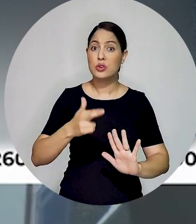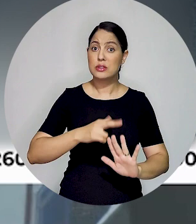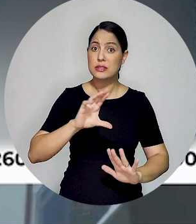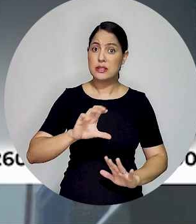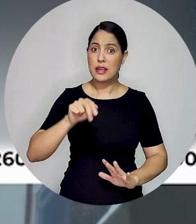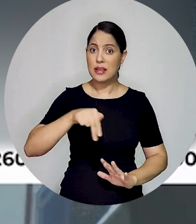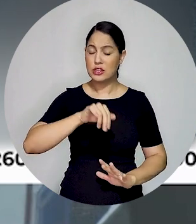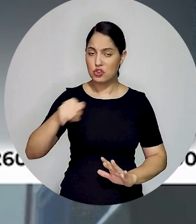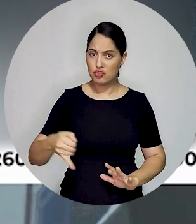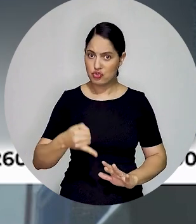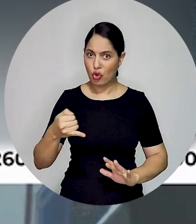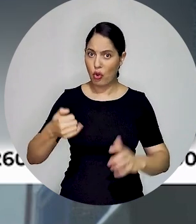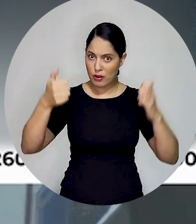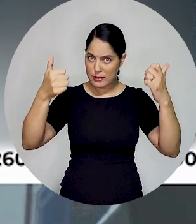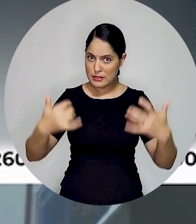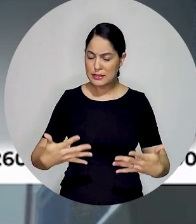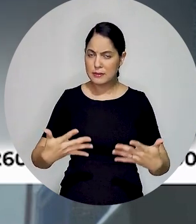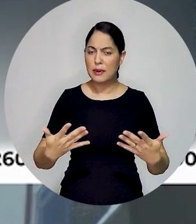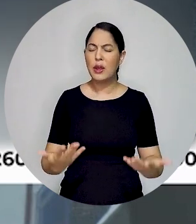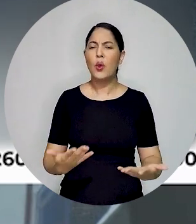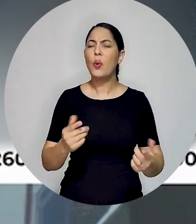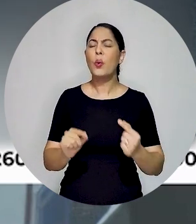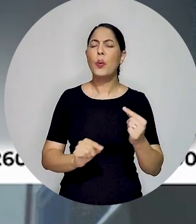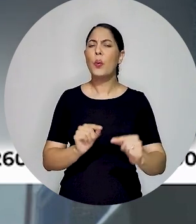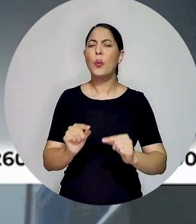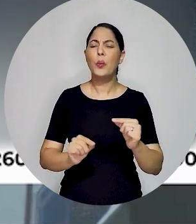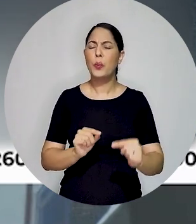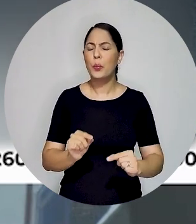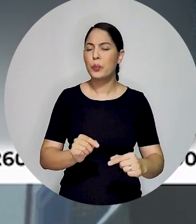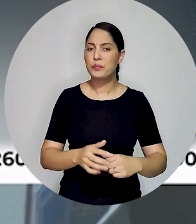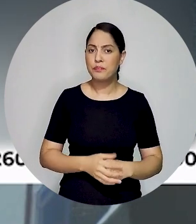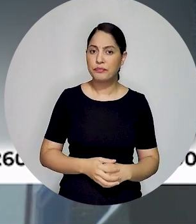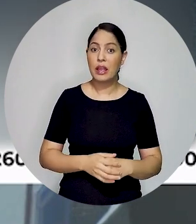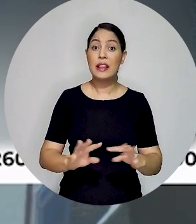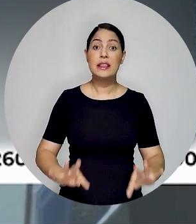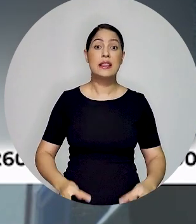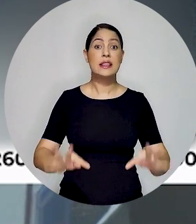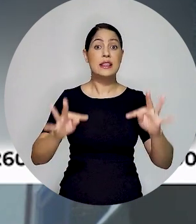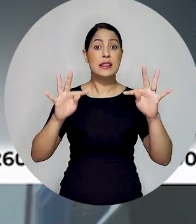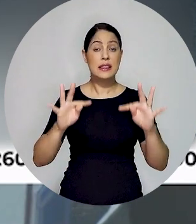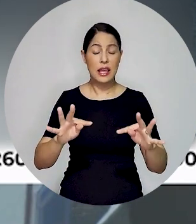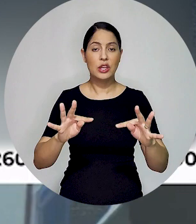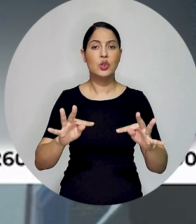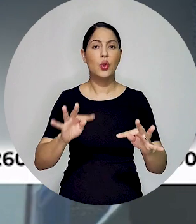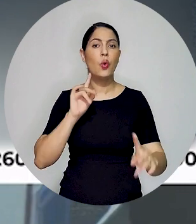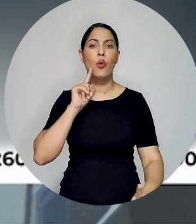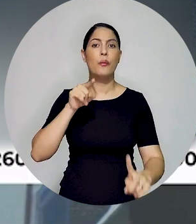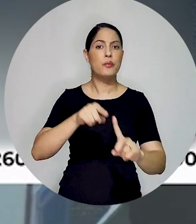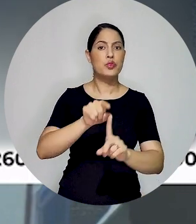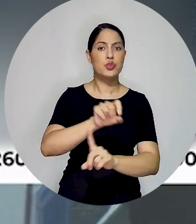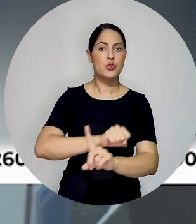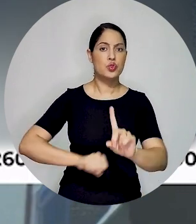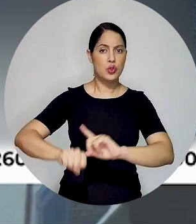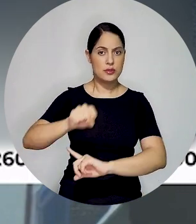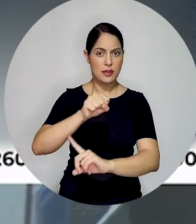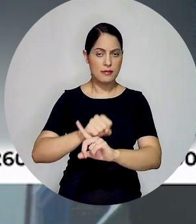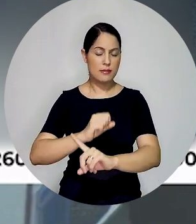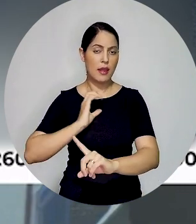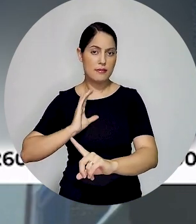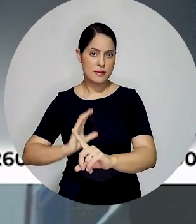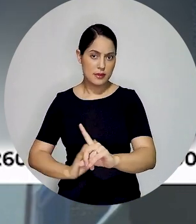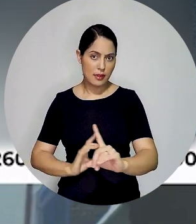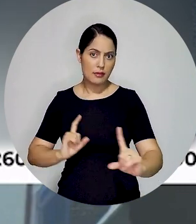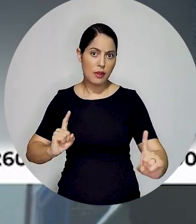judiciais. E as normativas desse conlênio do CNJ buscaram utilizar a tecnologia para